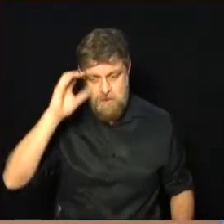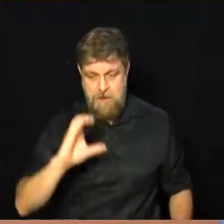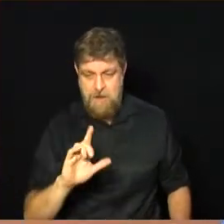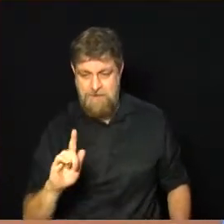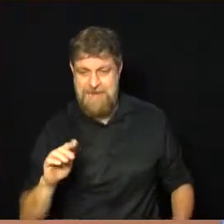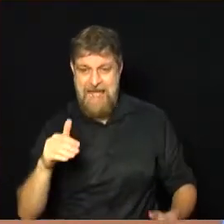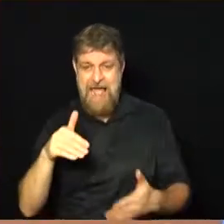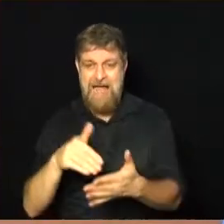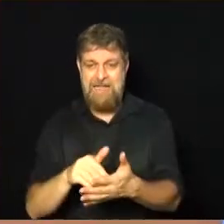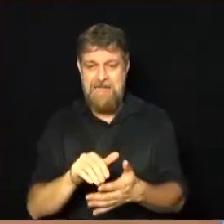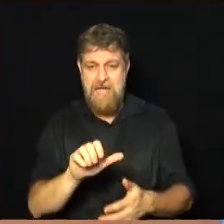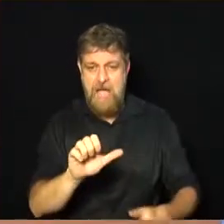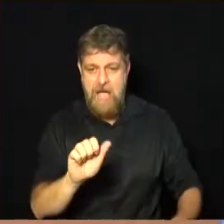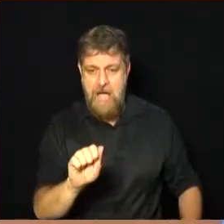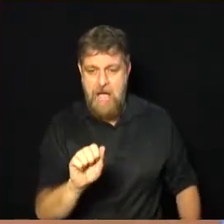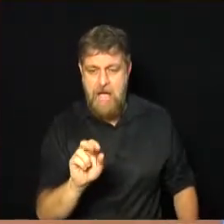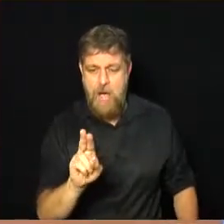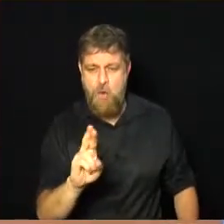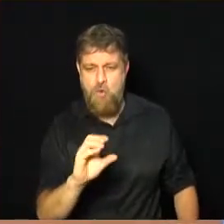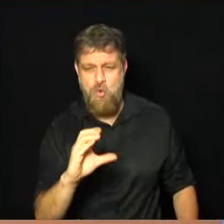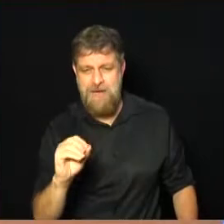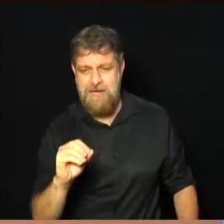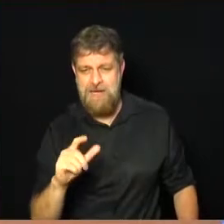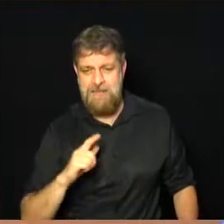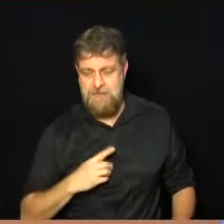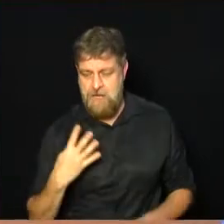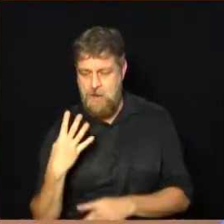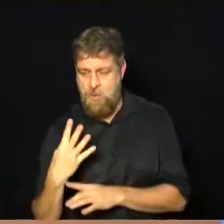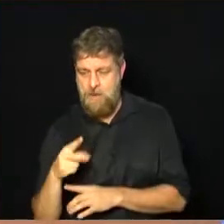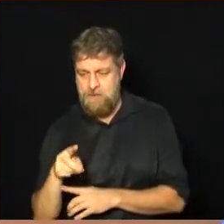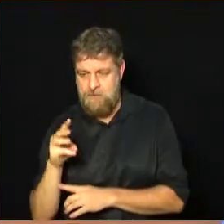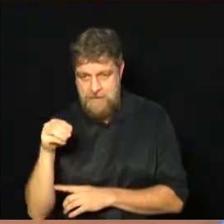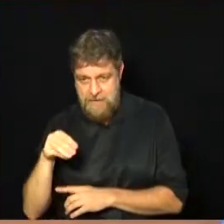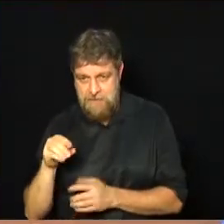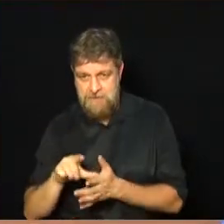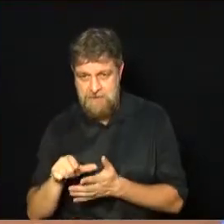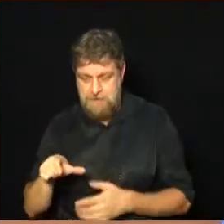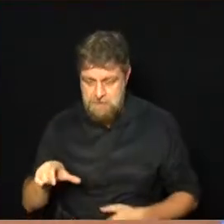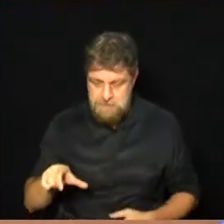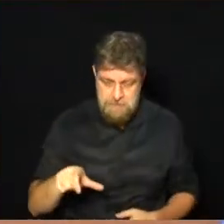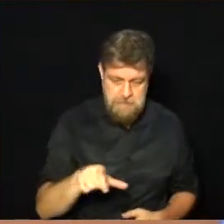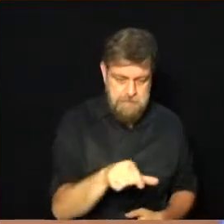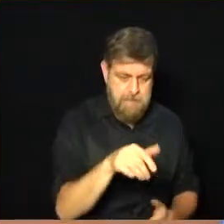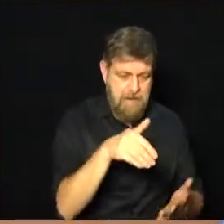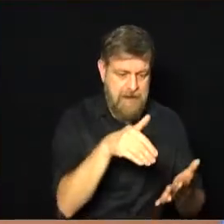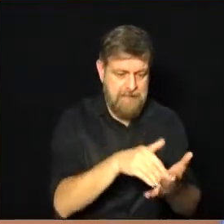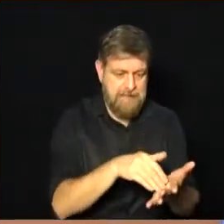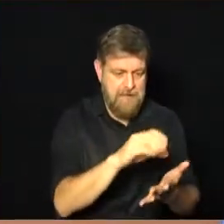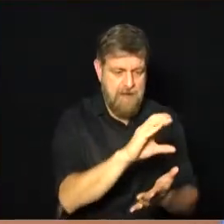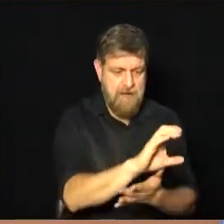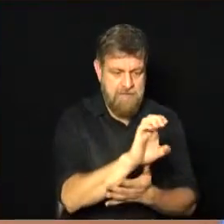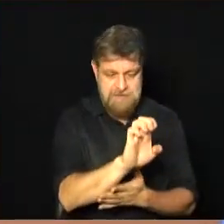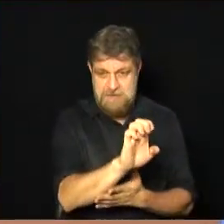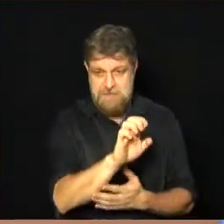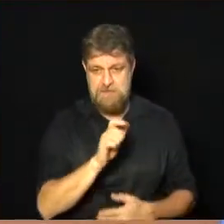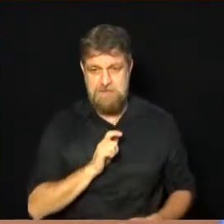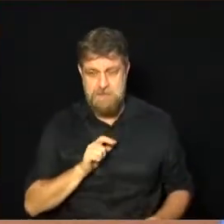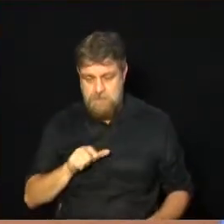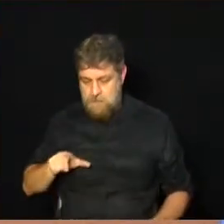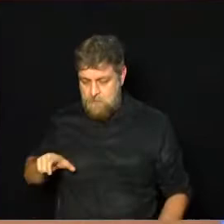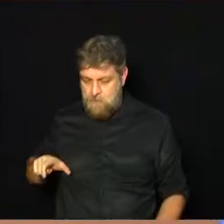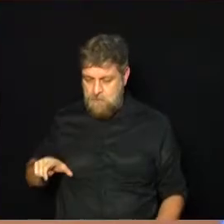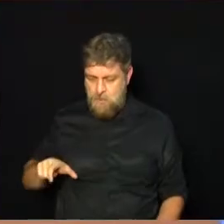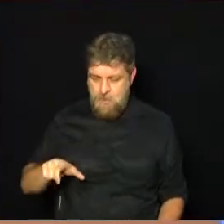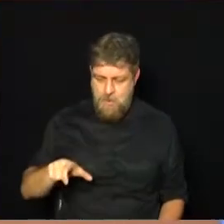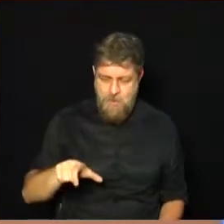Vila Orocã, cerca de 4 quilômetros. Depois ele entra no corredor perimetral e vai até o Campos Elísio, então é o corredor perimetral inteiro.